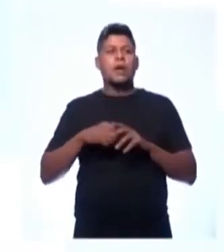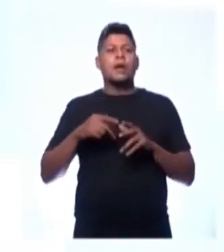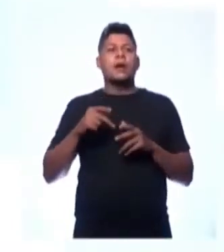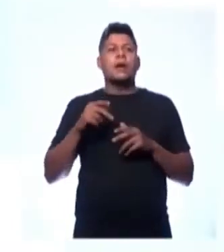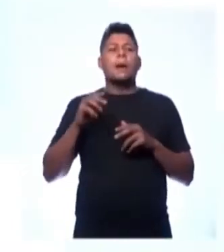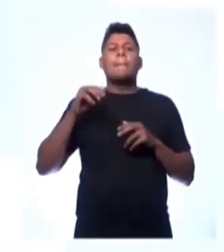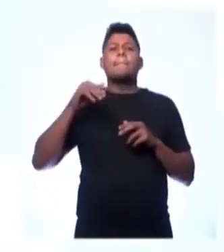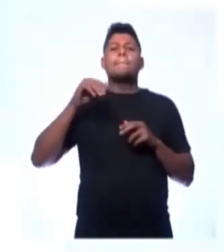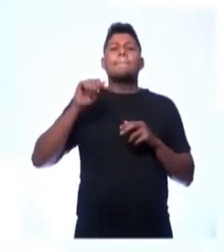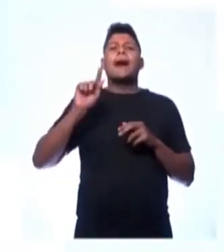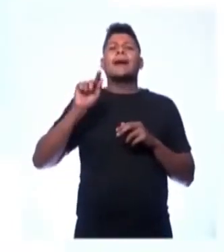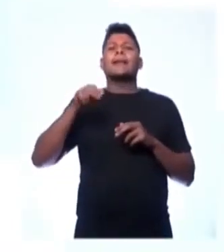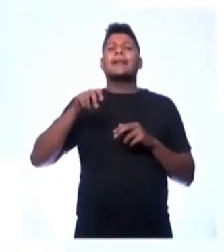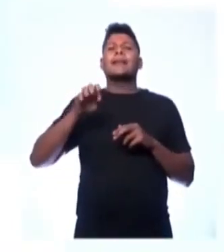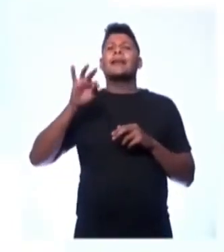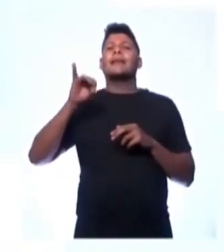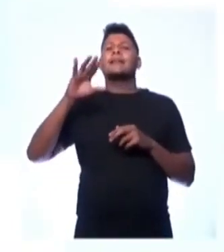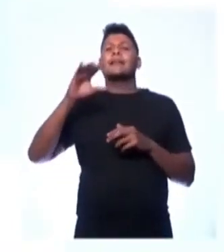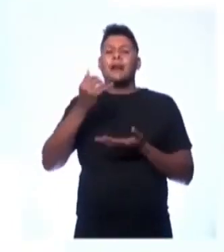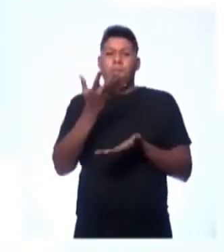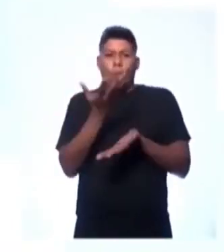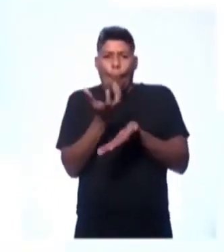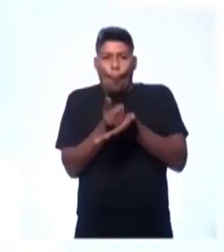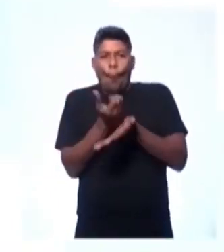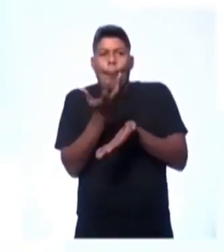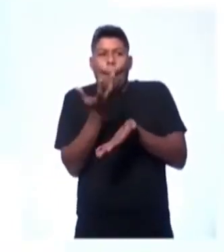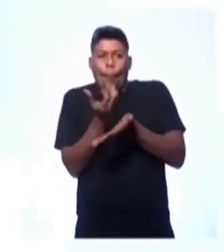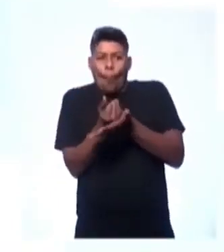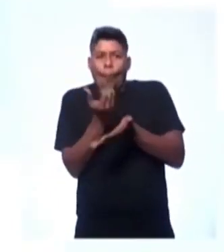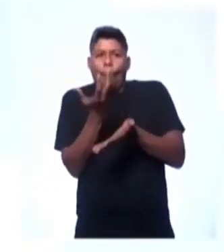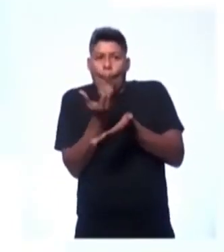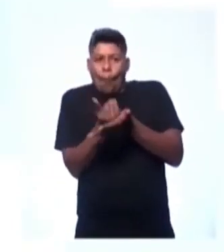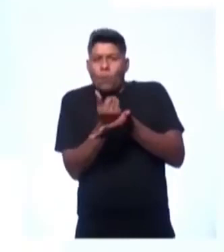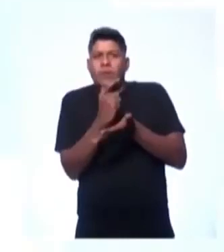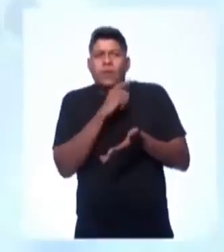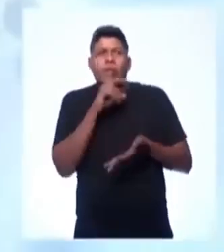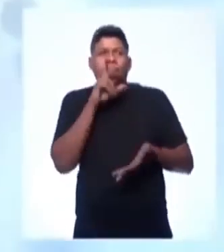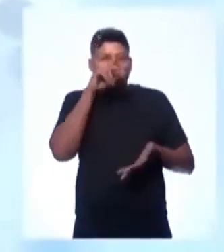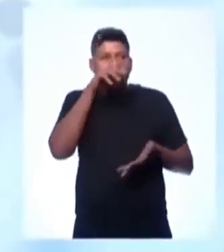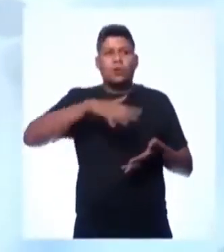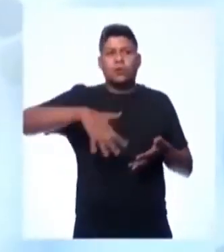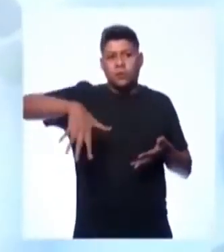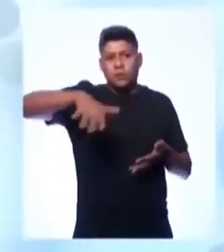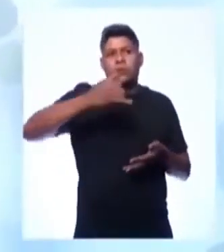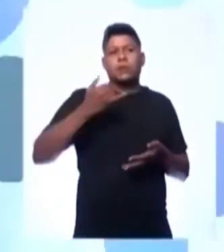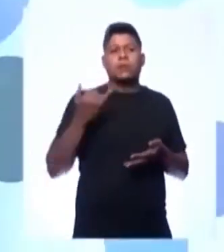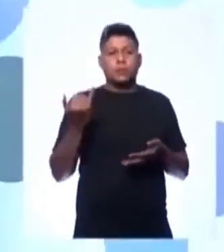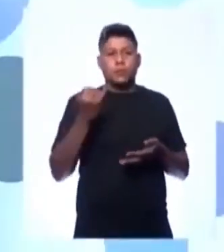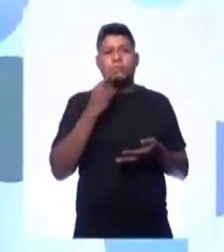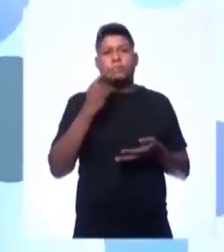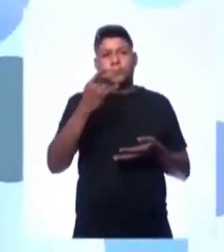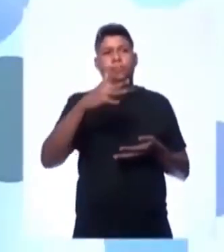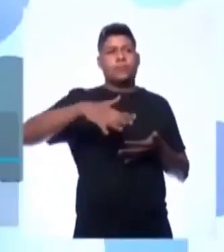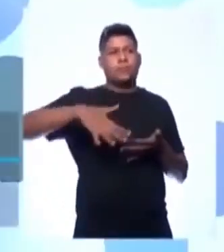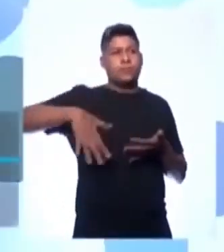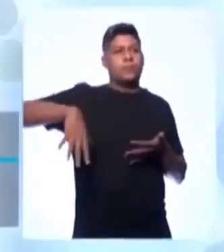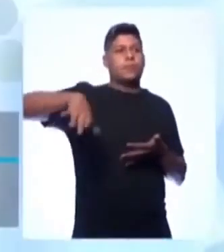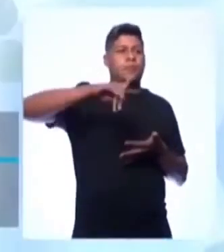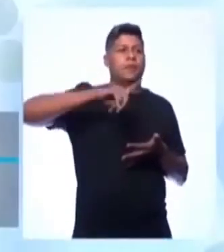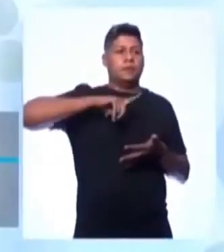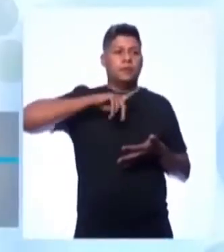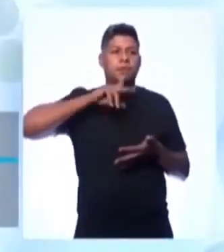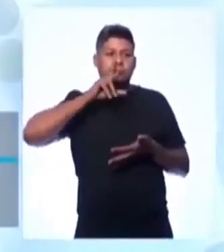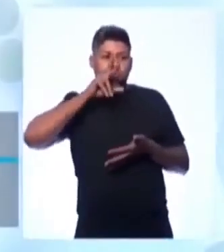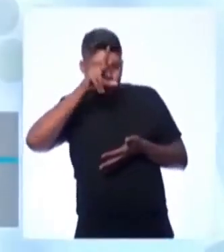com relação ao fio aí, o campo magnético. Pessoal, todo campo tem uma força, né, Fábio? Isso que é importante a gente falar. Isso, uma força de campo, Todo campo tem uma